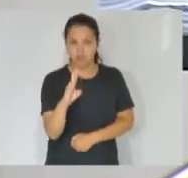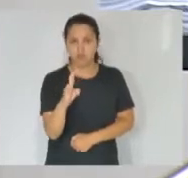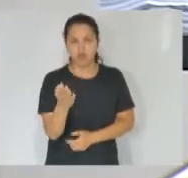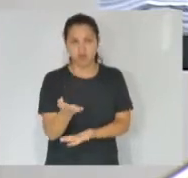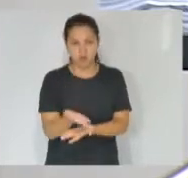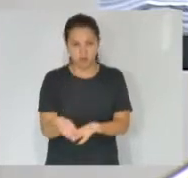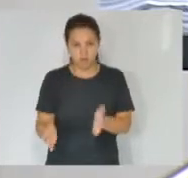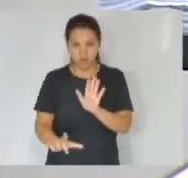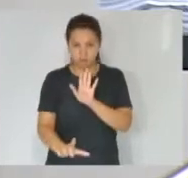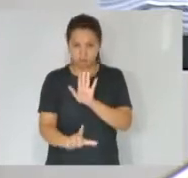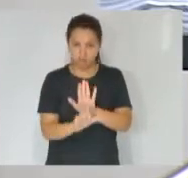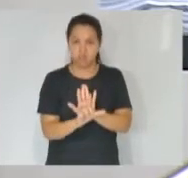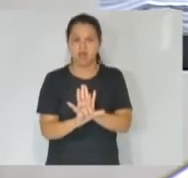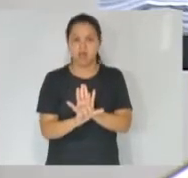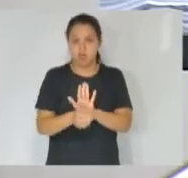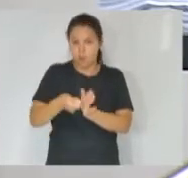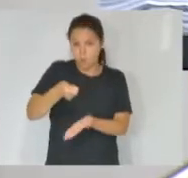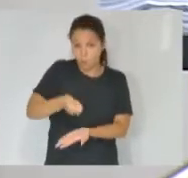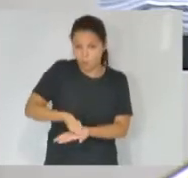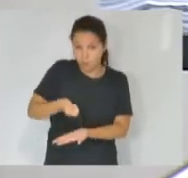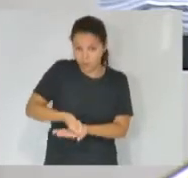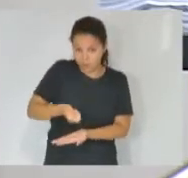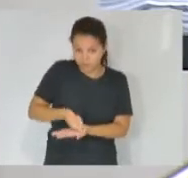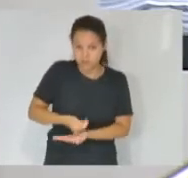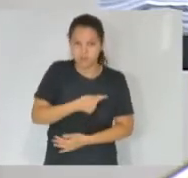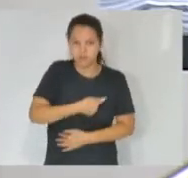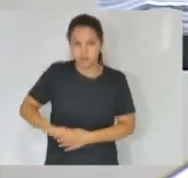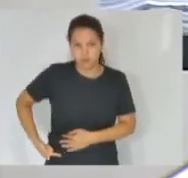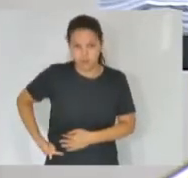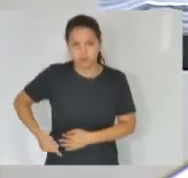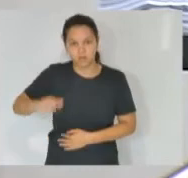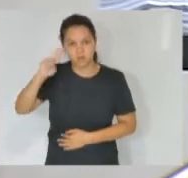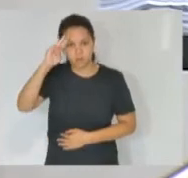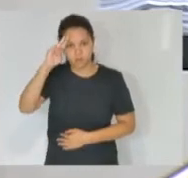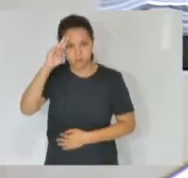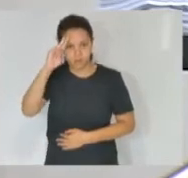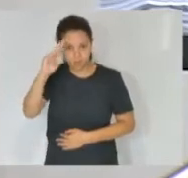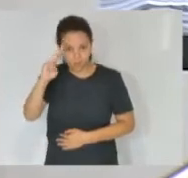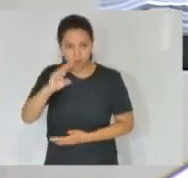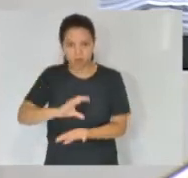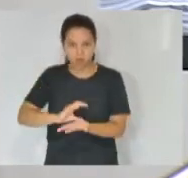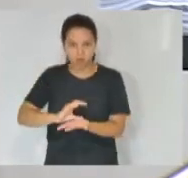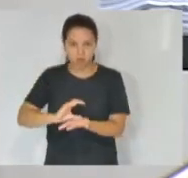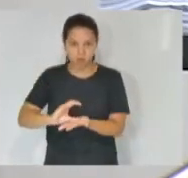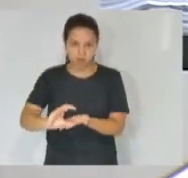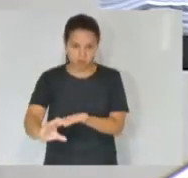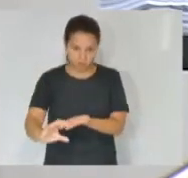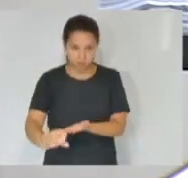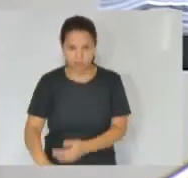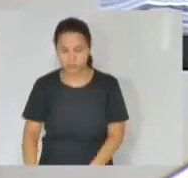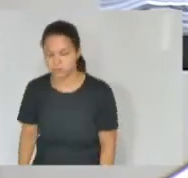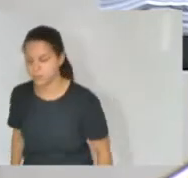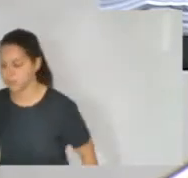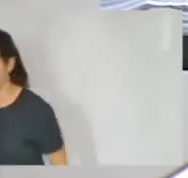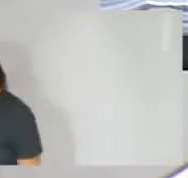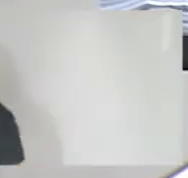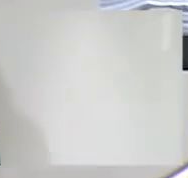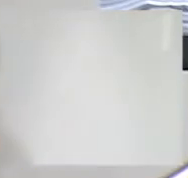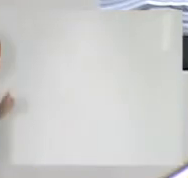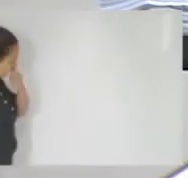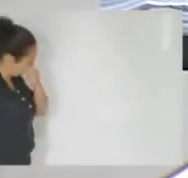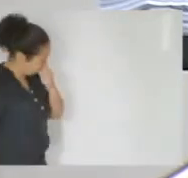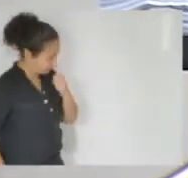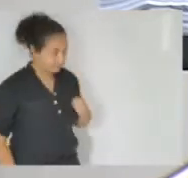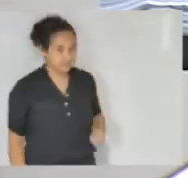de lei, era obrigação do nosso governador do Estado de repassar recursos para essas entidades